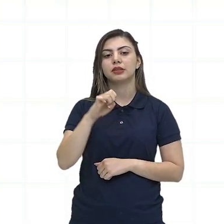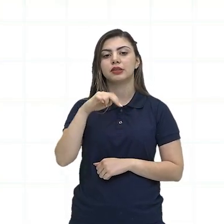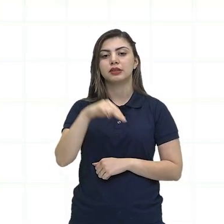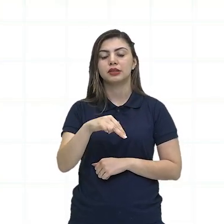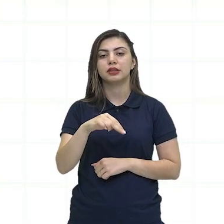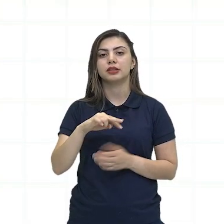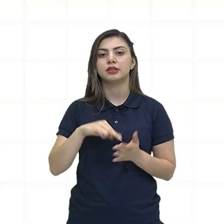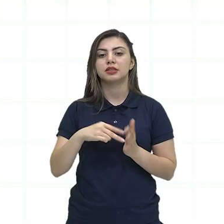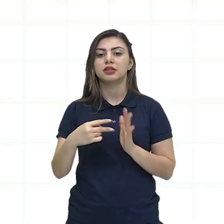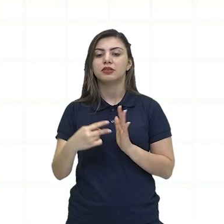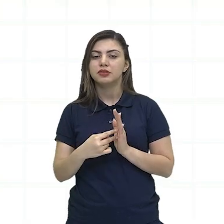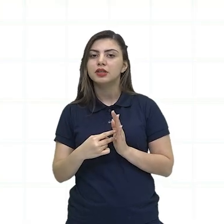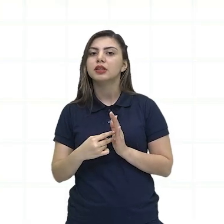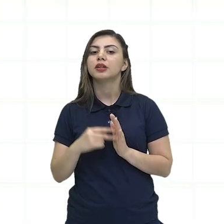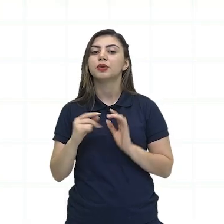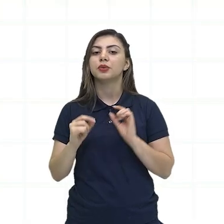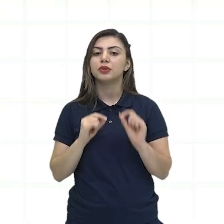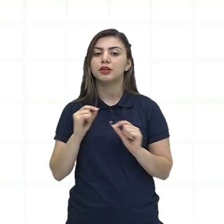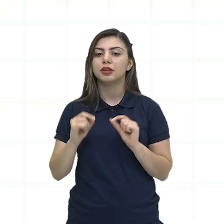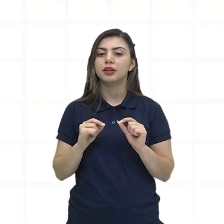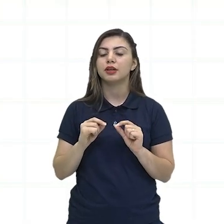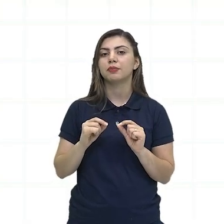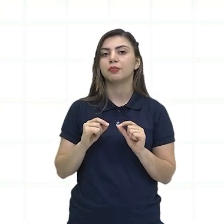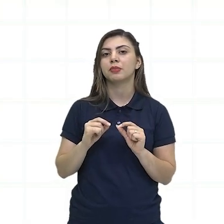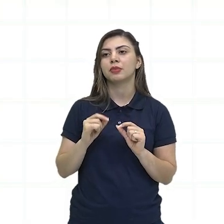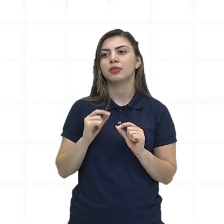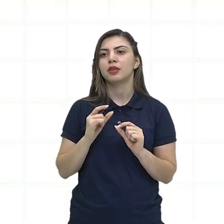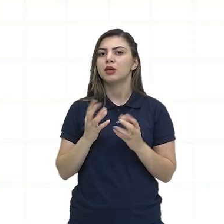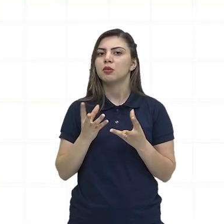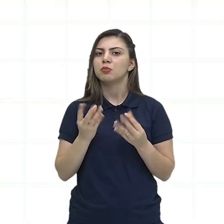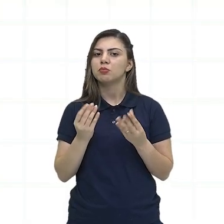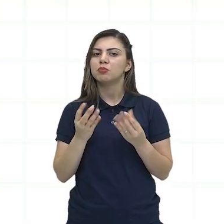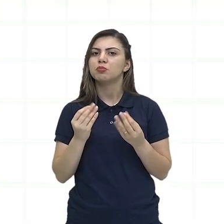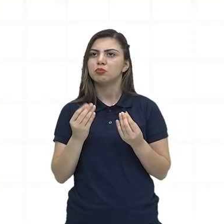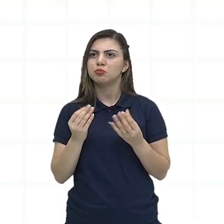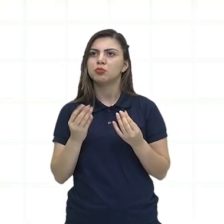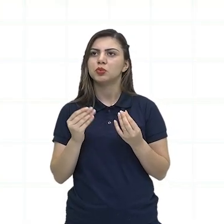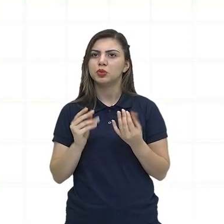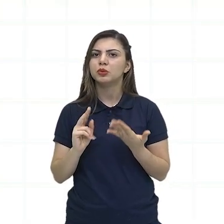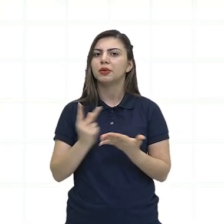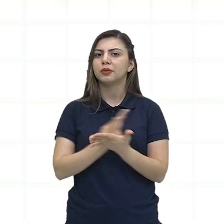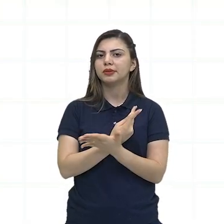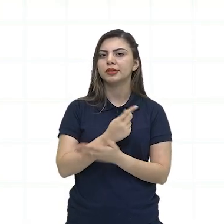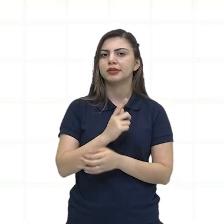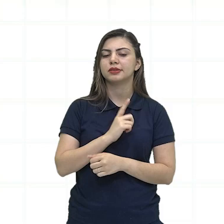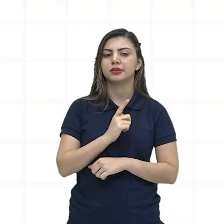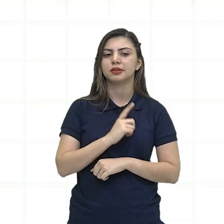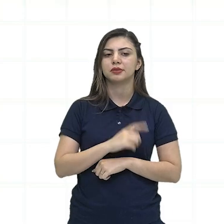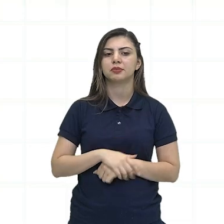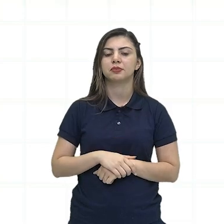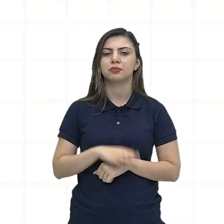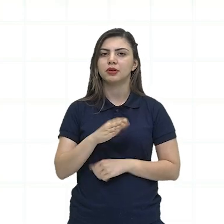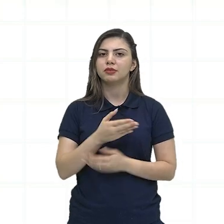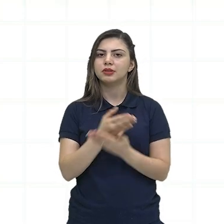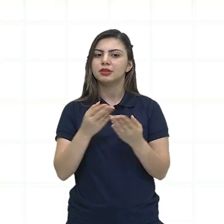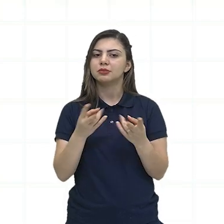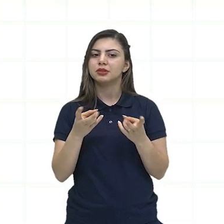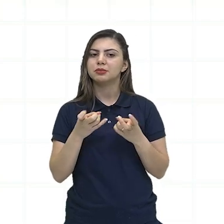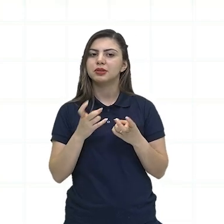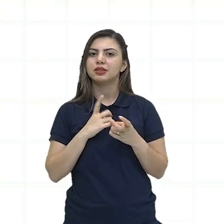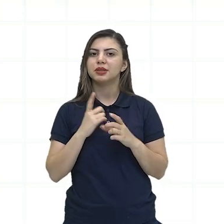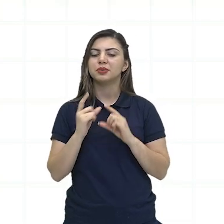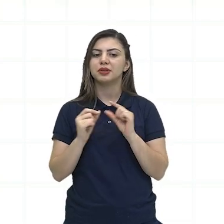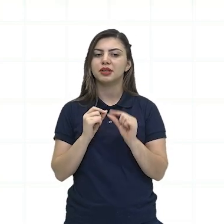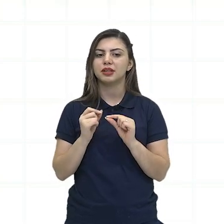acontece muitas vezes, happening many times, ok? E vocês vão ver que vai diminuindo a